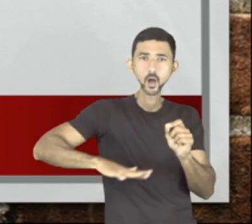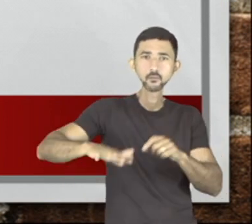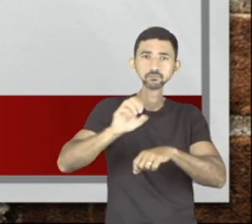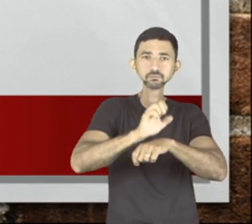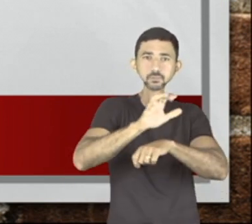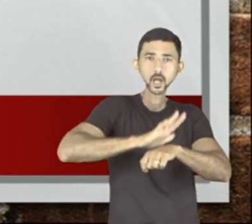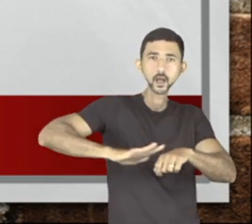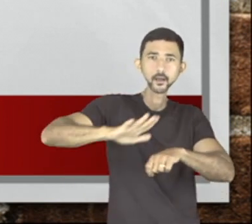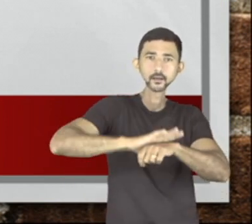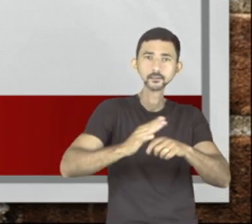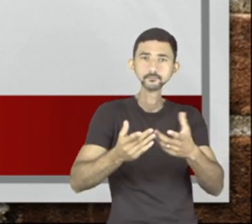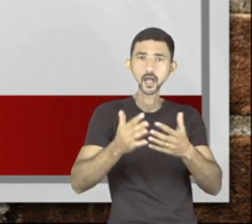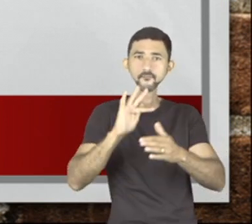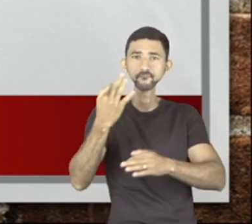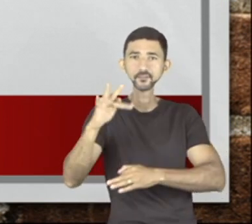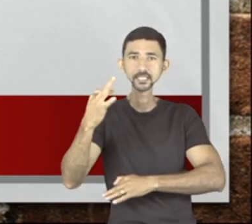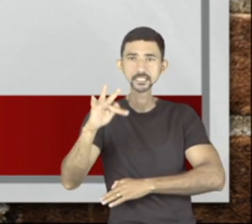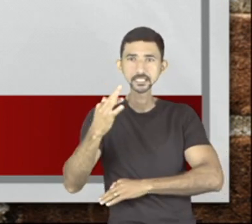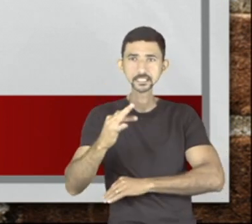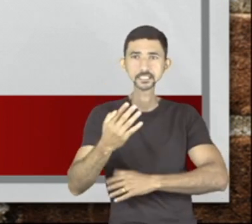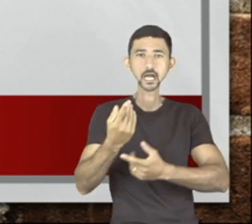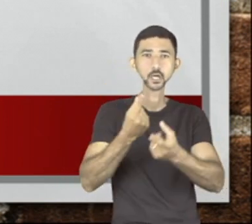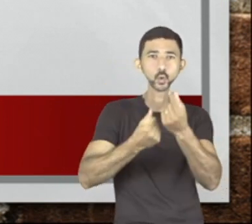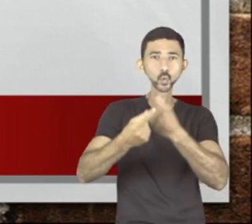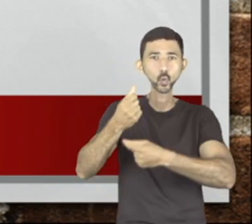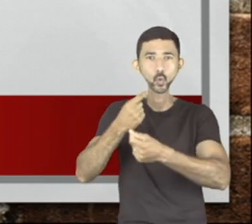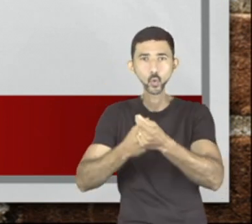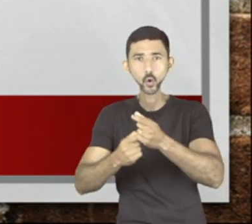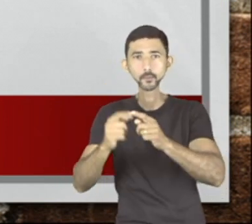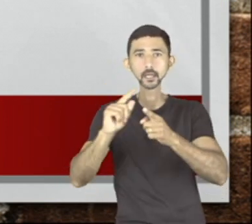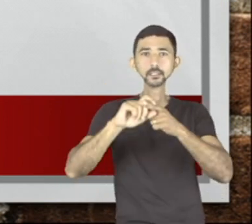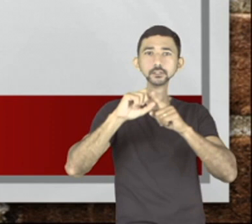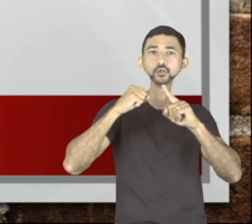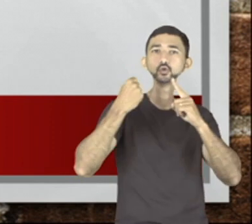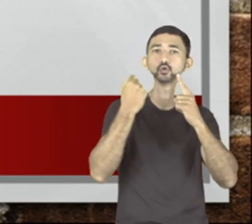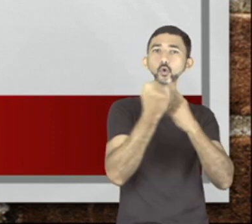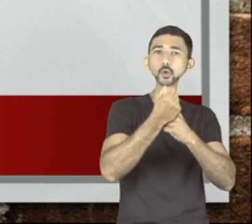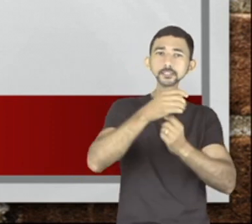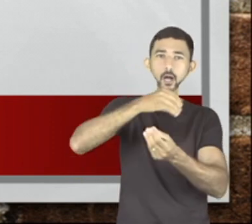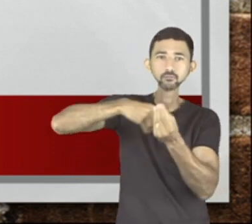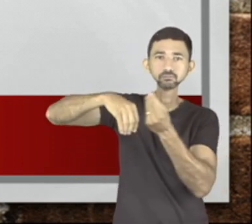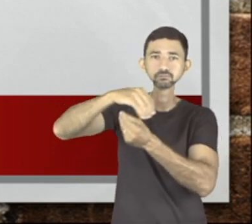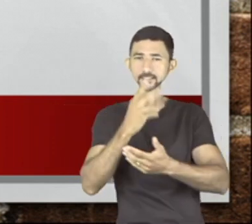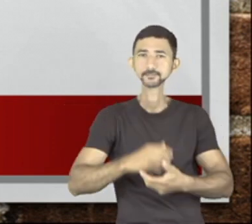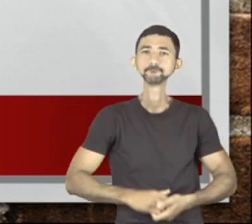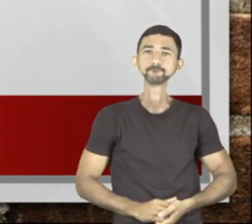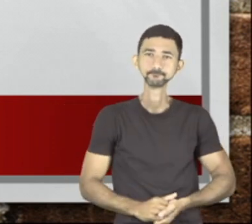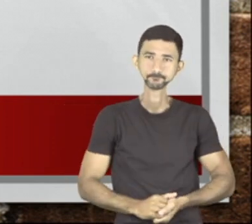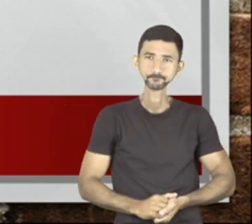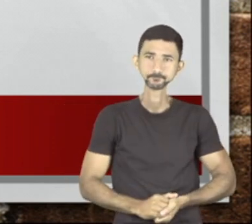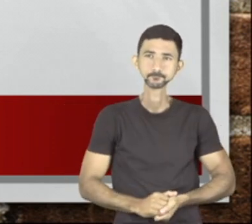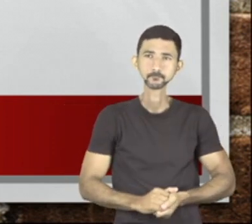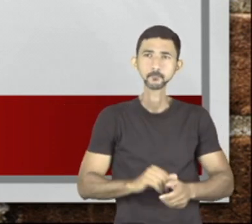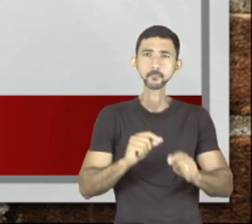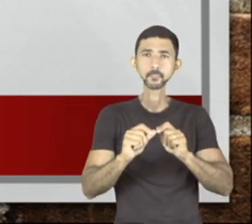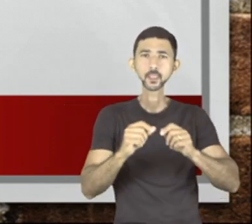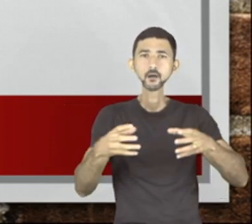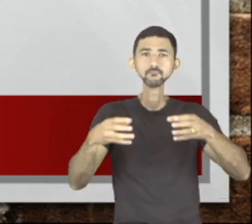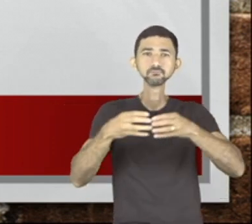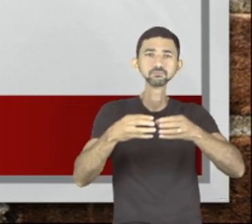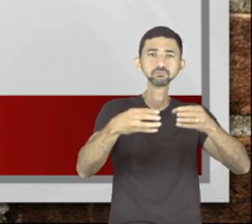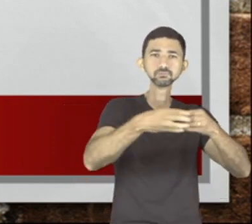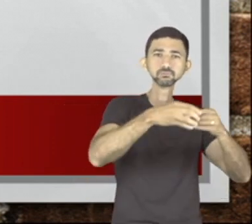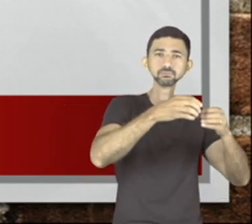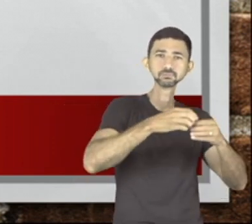com características físicas, econômicas e sociais homogêneas, ou seja, semelhantes, que resultado de agrupamento